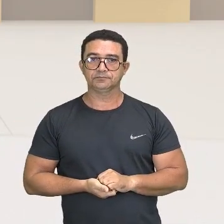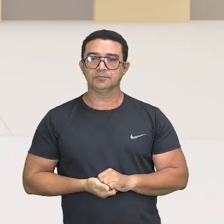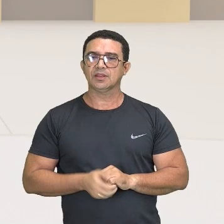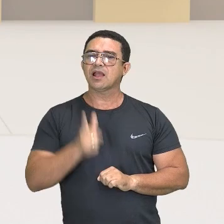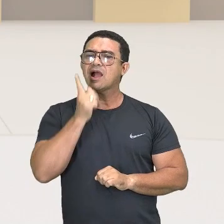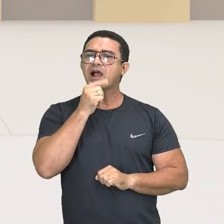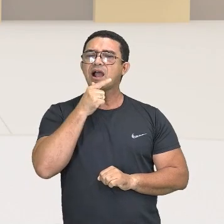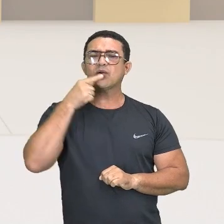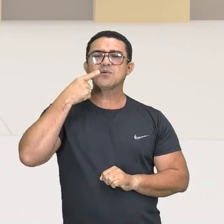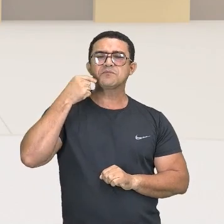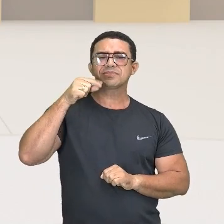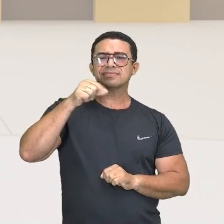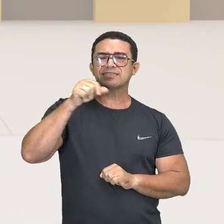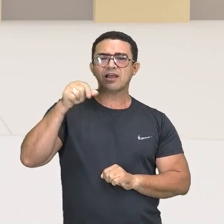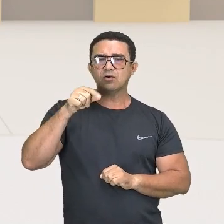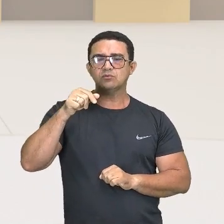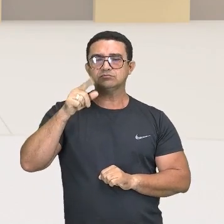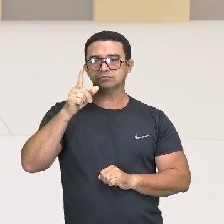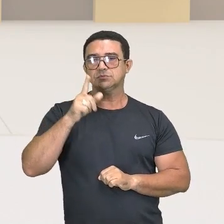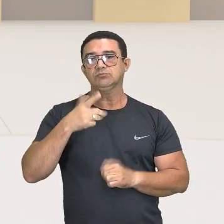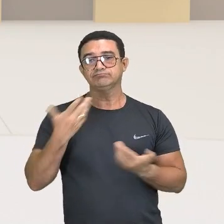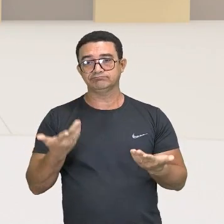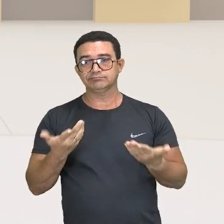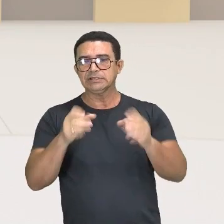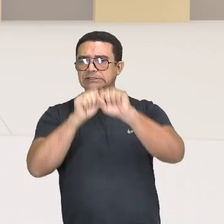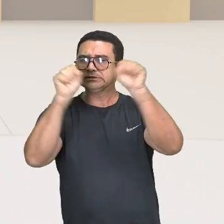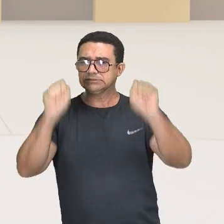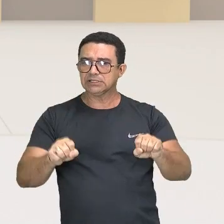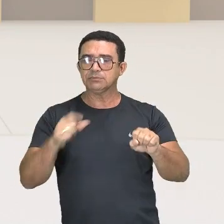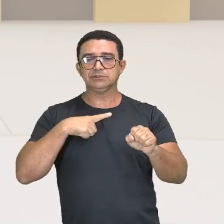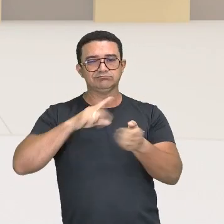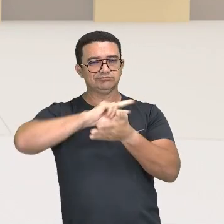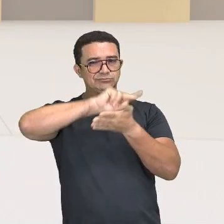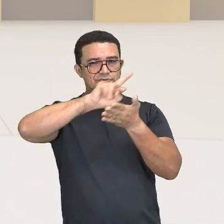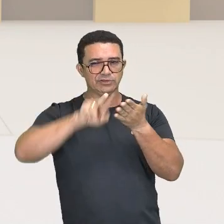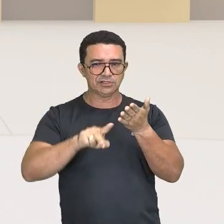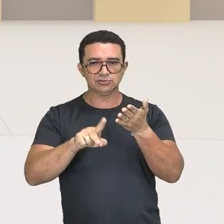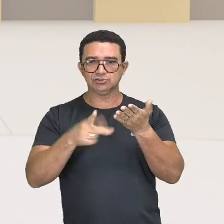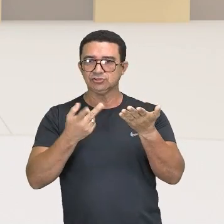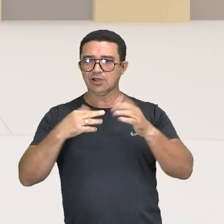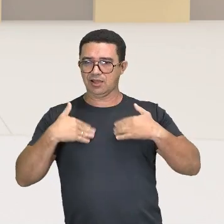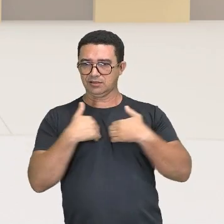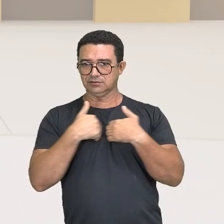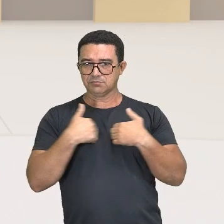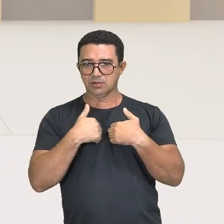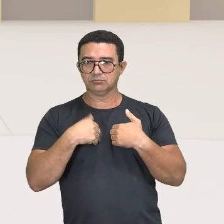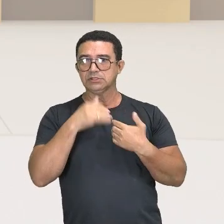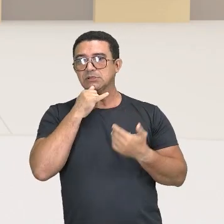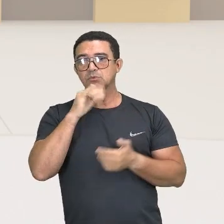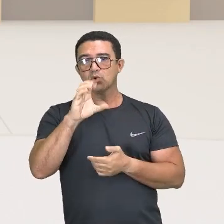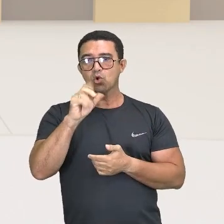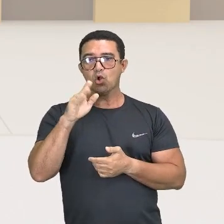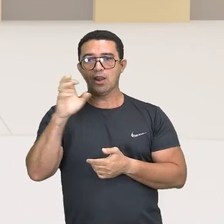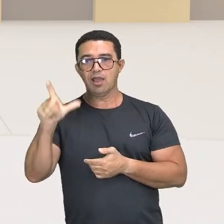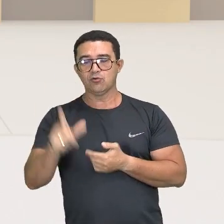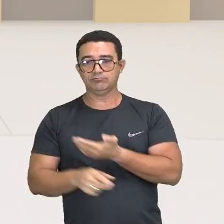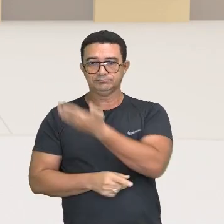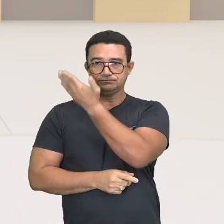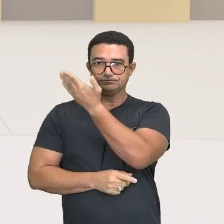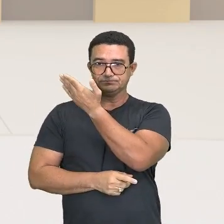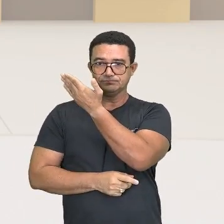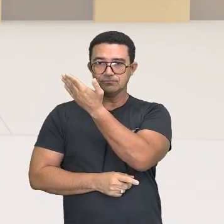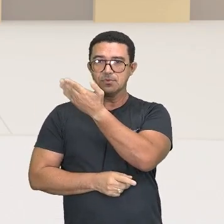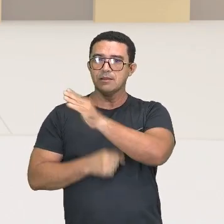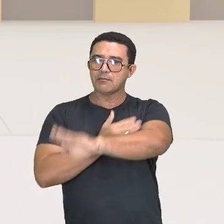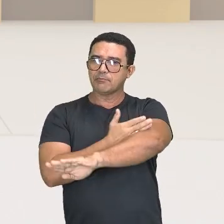né, os ecossistemas marinhos. E aí a gente tem uma outra diversidade também de seres vivos, como, por exemplo, os corais, que a gente visualiza aí nessa